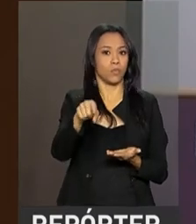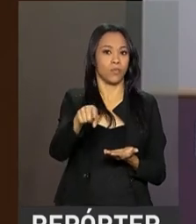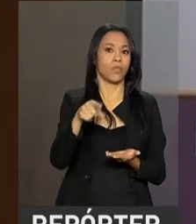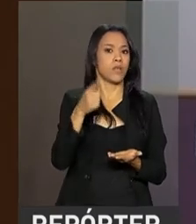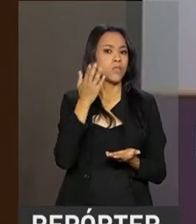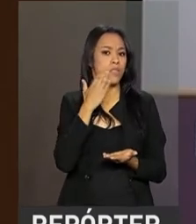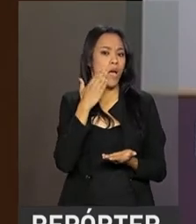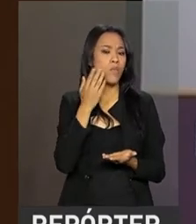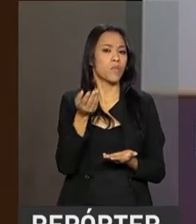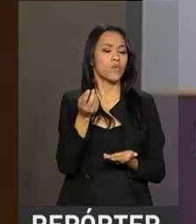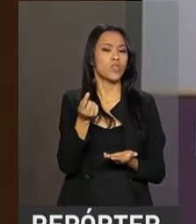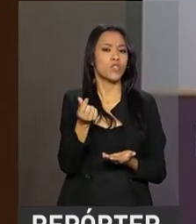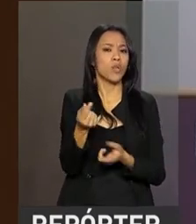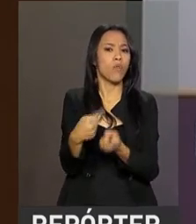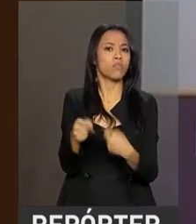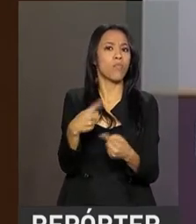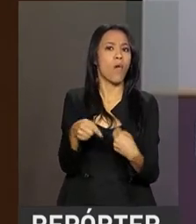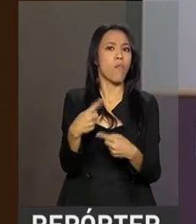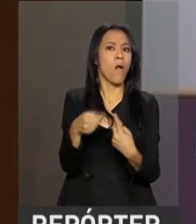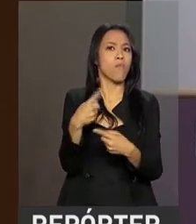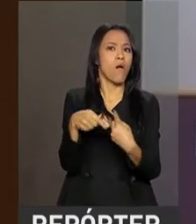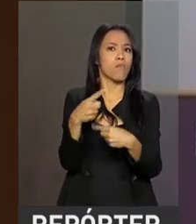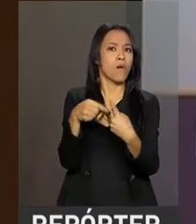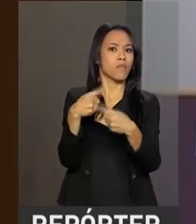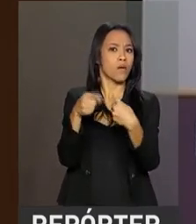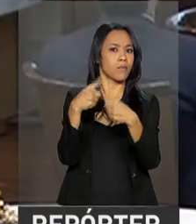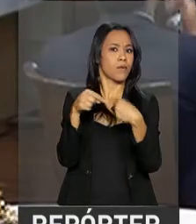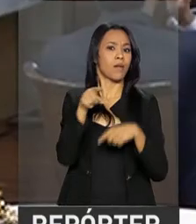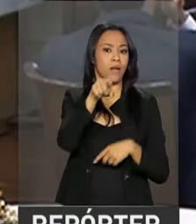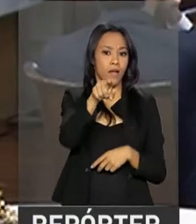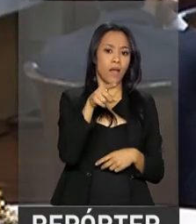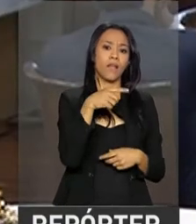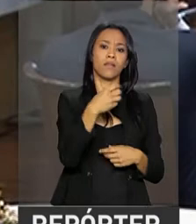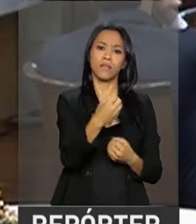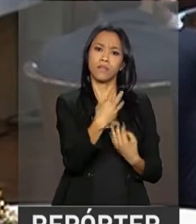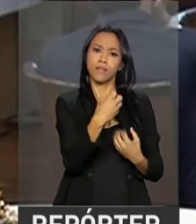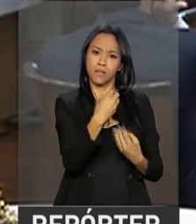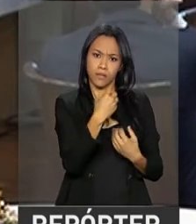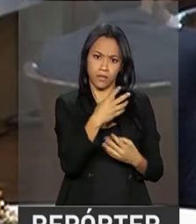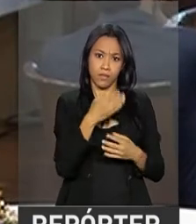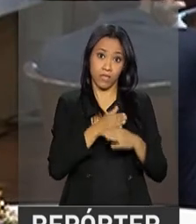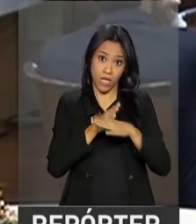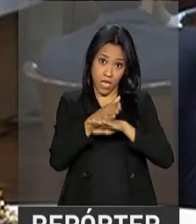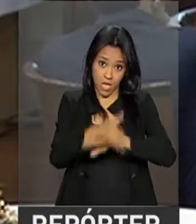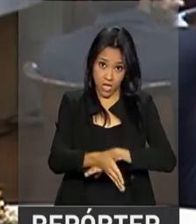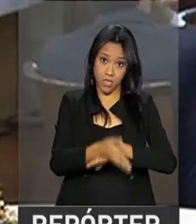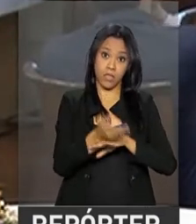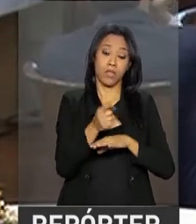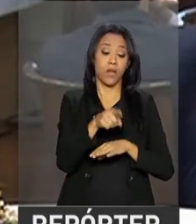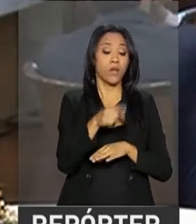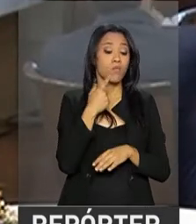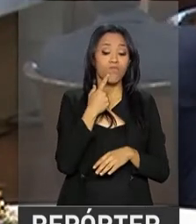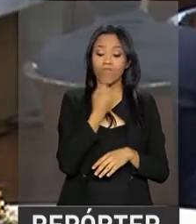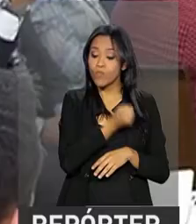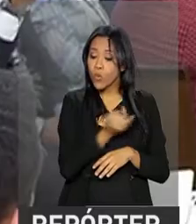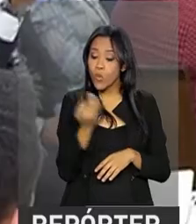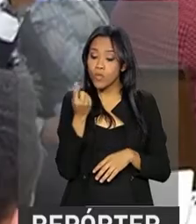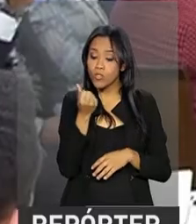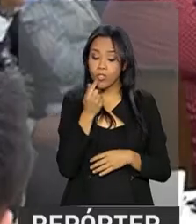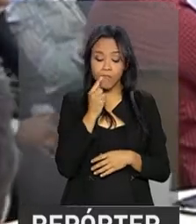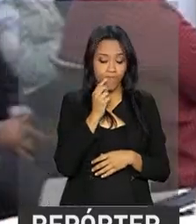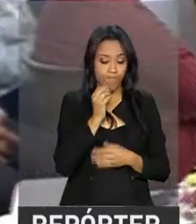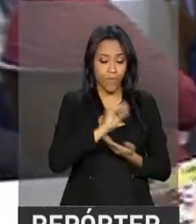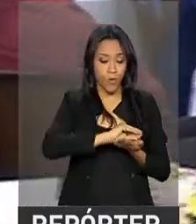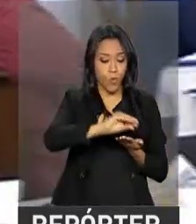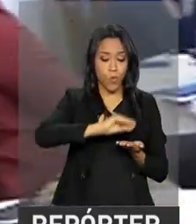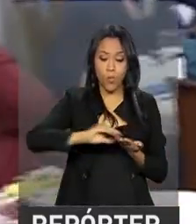projetar a aplicação de um jeito bem simples. O simulador funciona de forma intuitiva. Primeiro, é preciso escolher quanto será investido e em